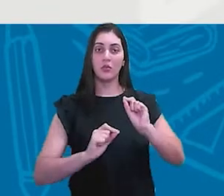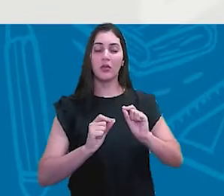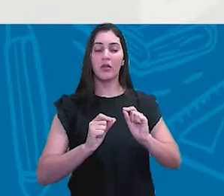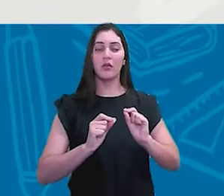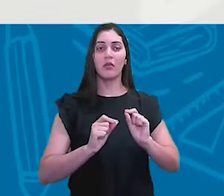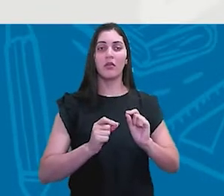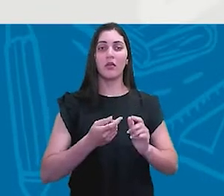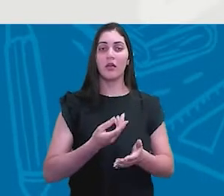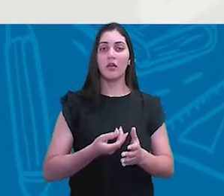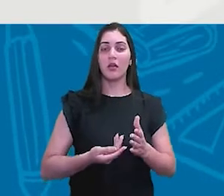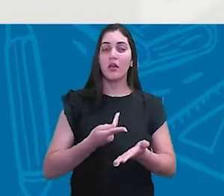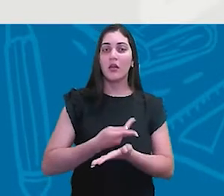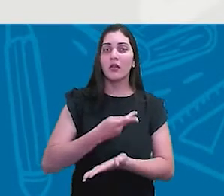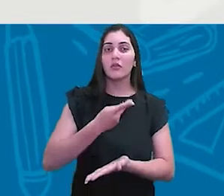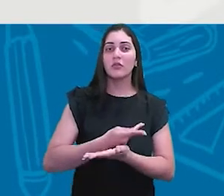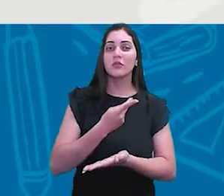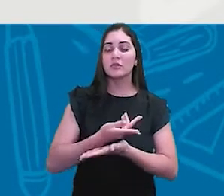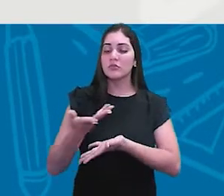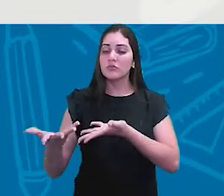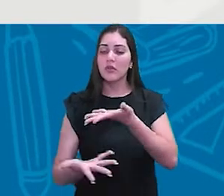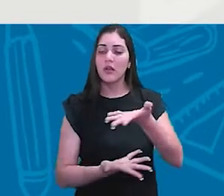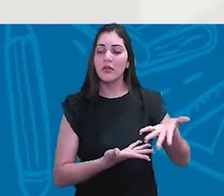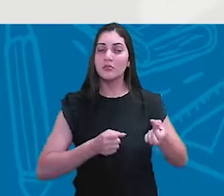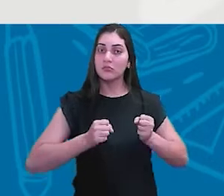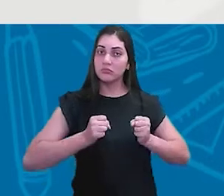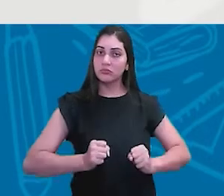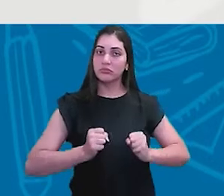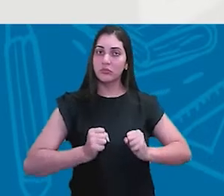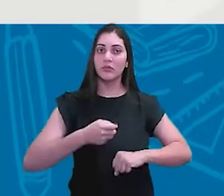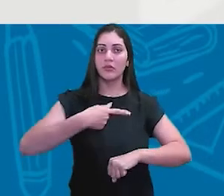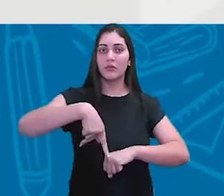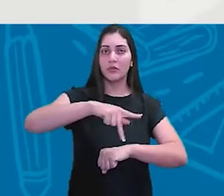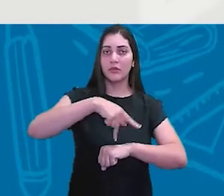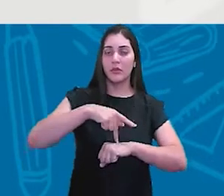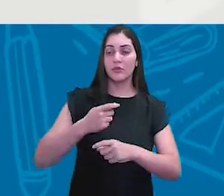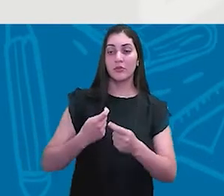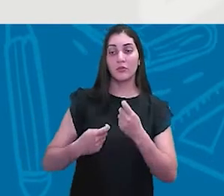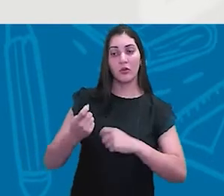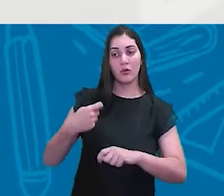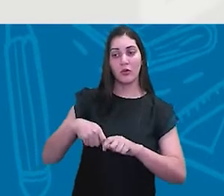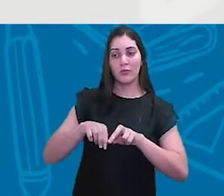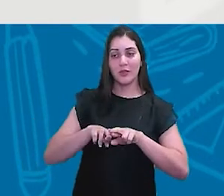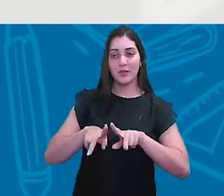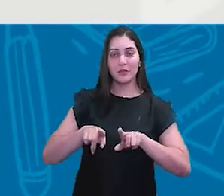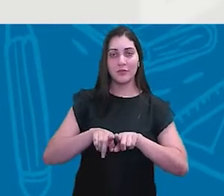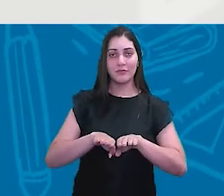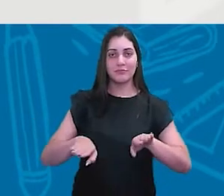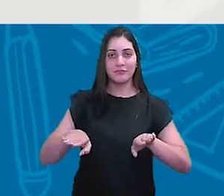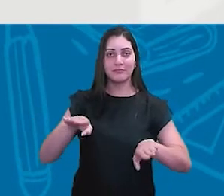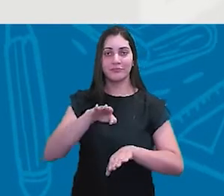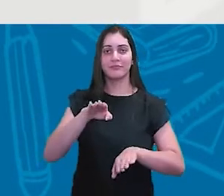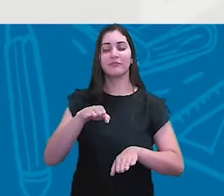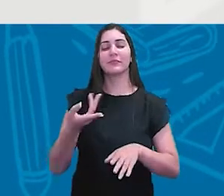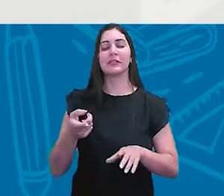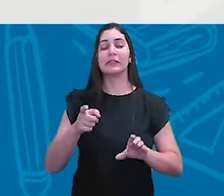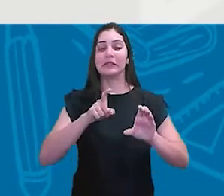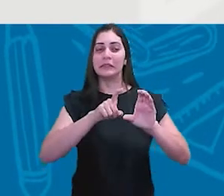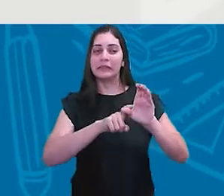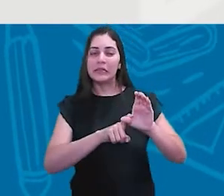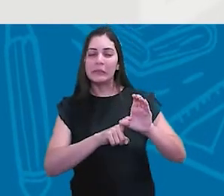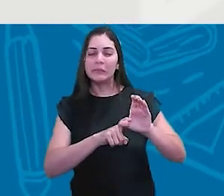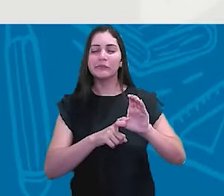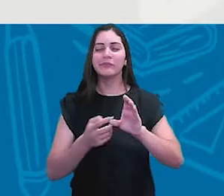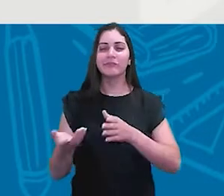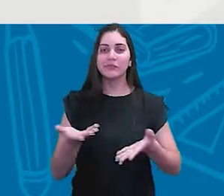estabelece uma relação de poder, né, de países com economias desiguais, díspares, dependentes um do outro, né?